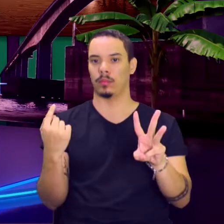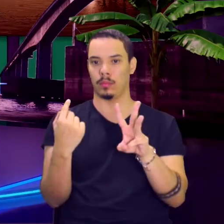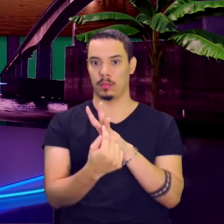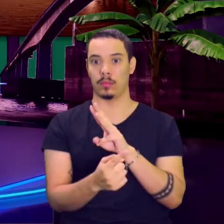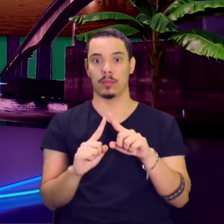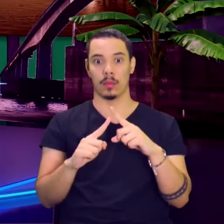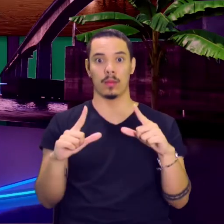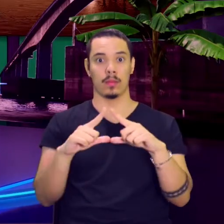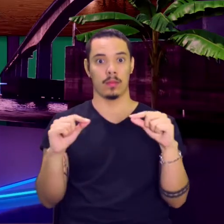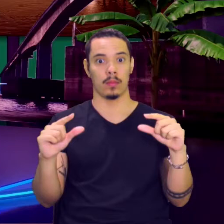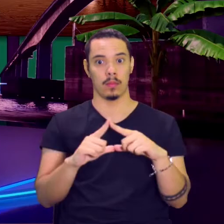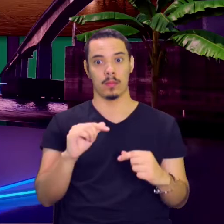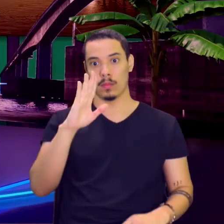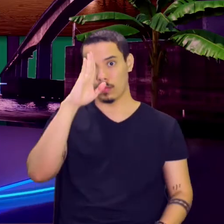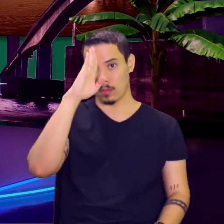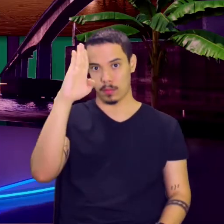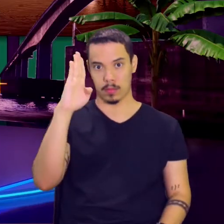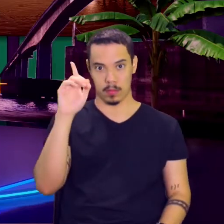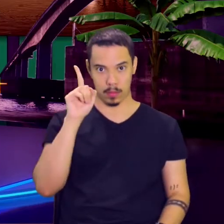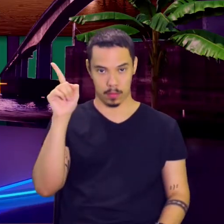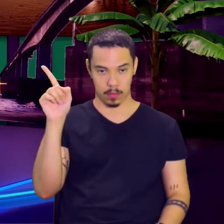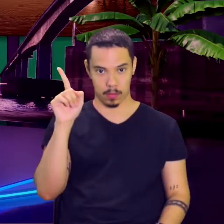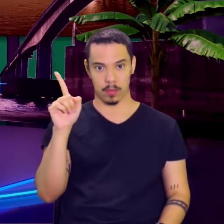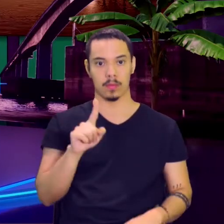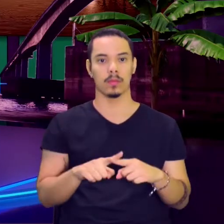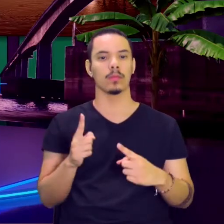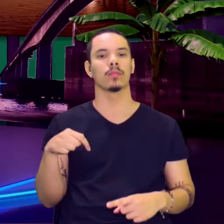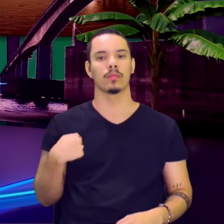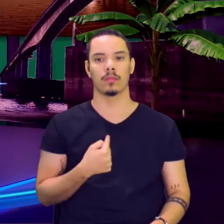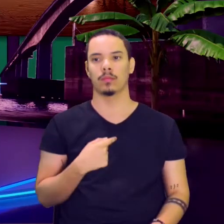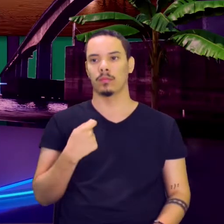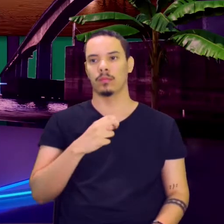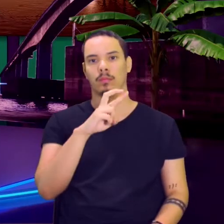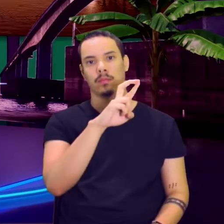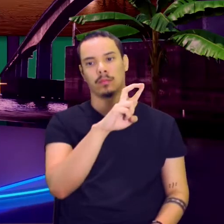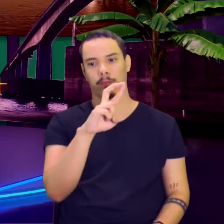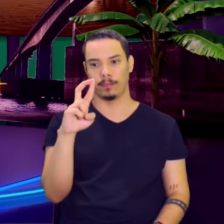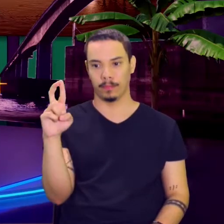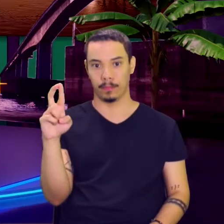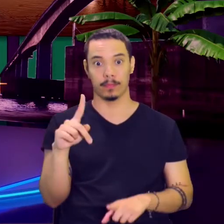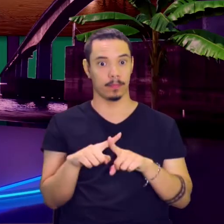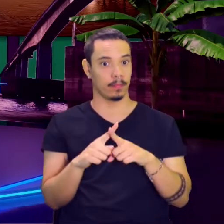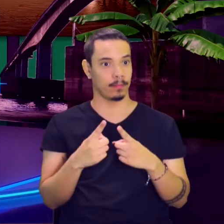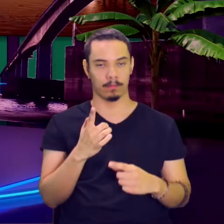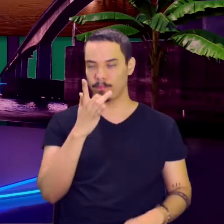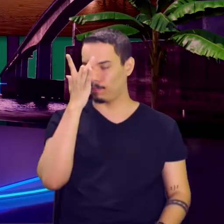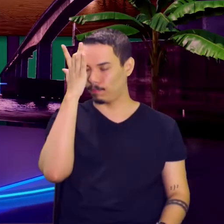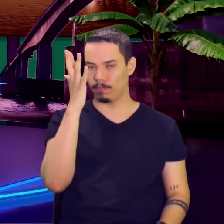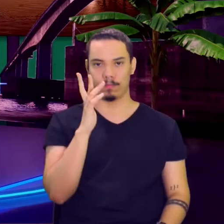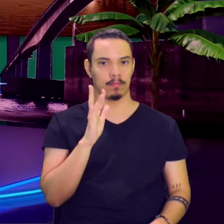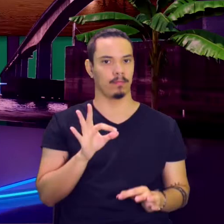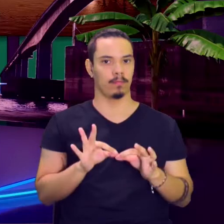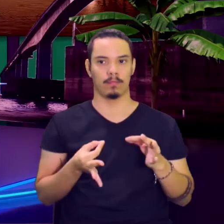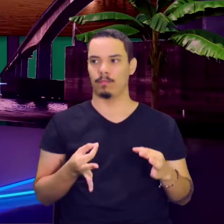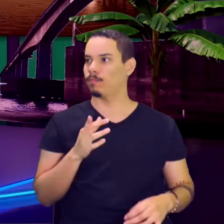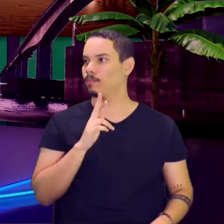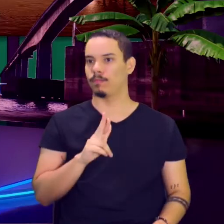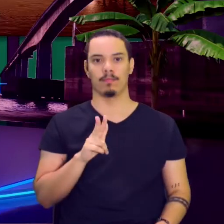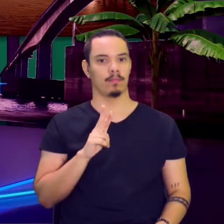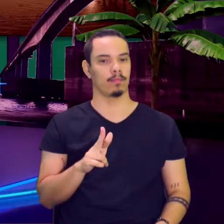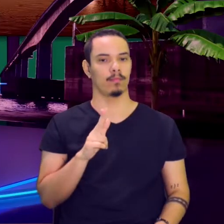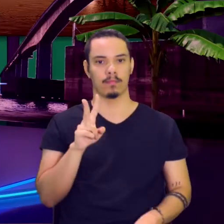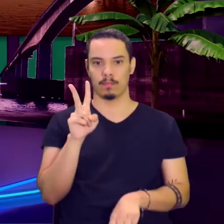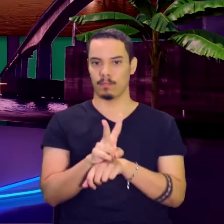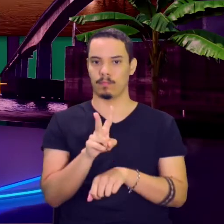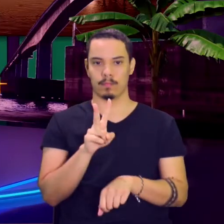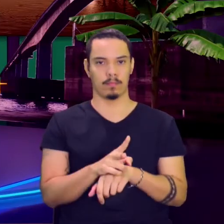Sim. Ok? Uhum. Mas a gente precisa fazer essa vigilância, mas ela não foi tão simples. Mantê-la não